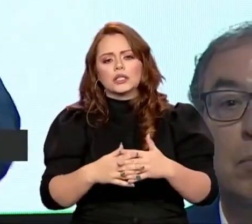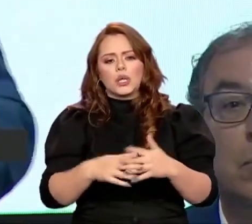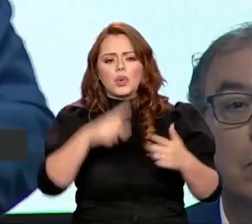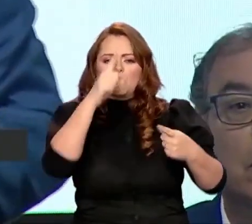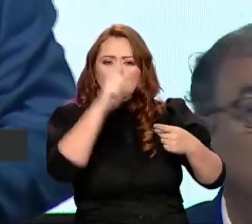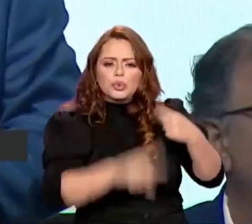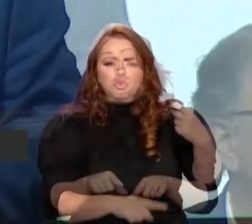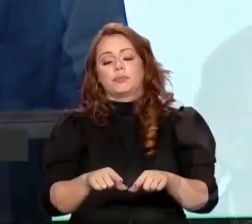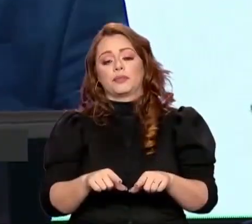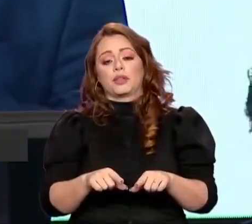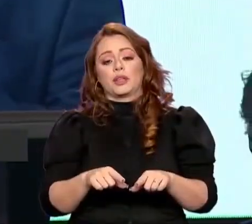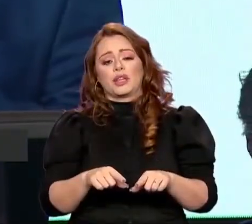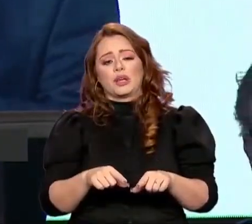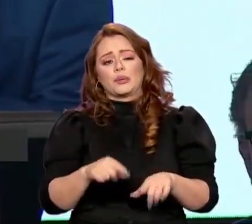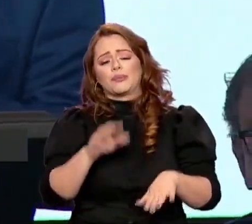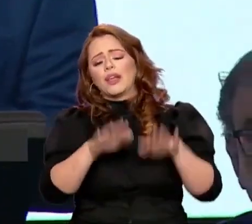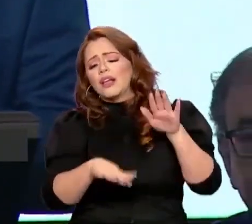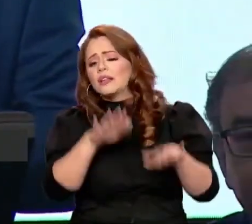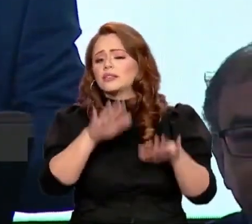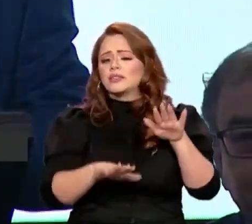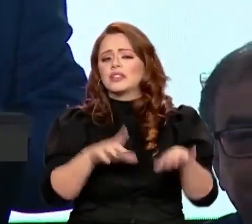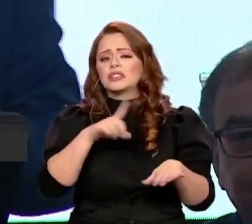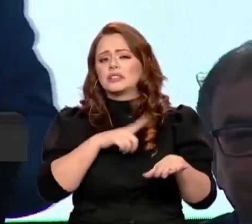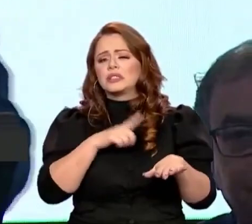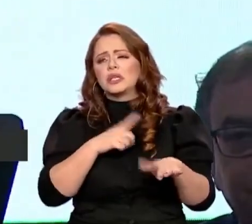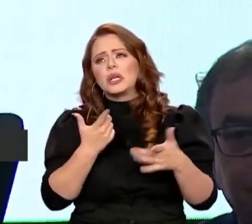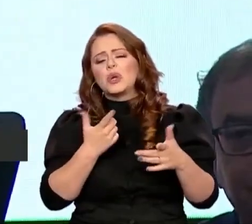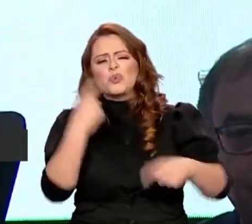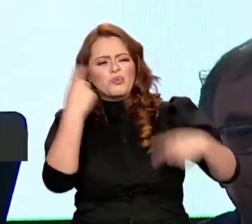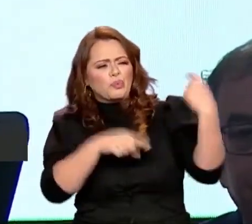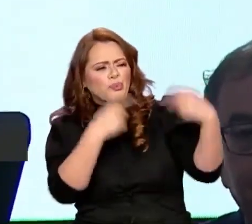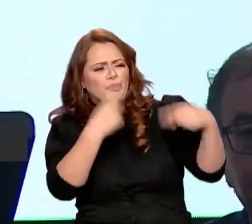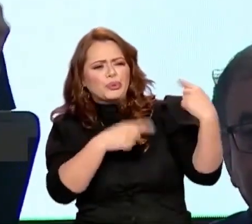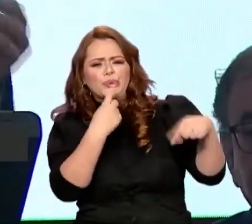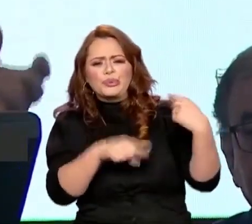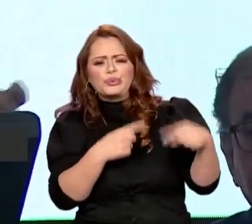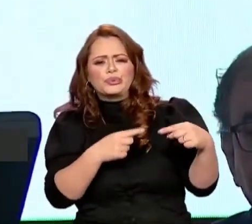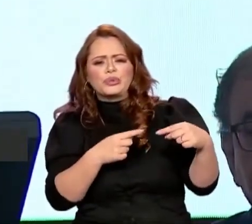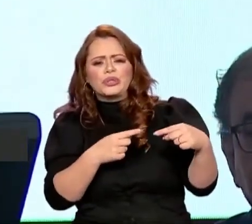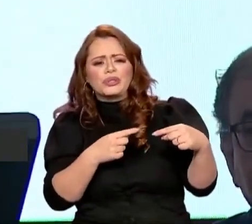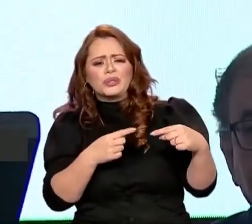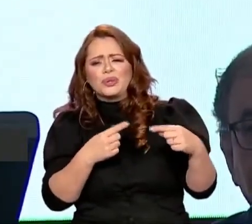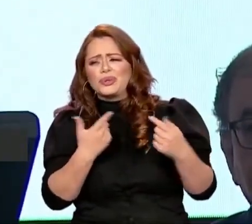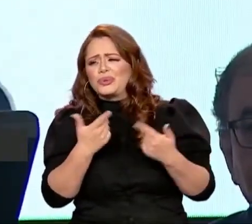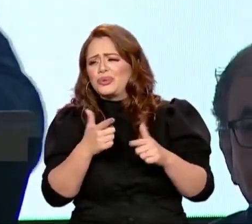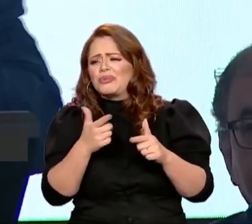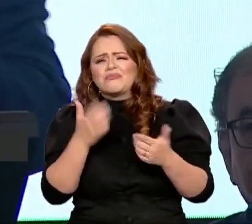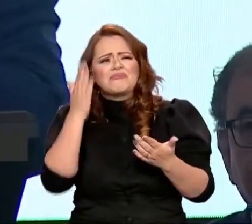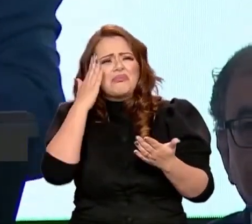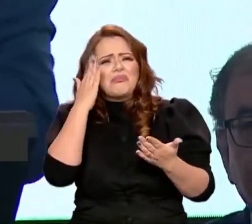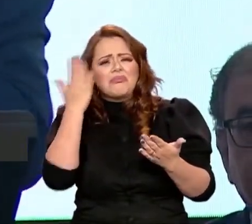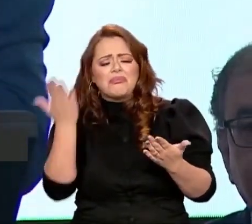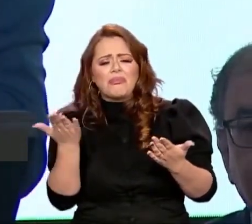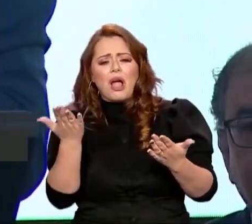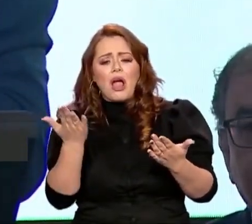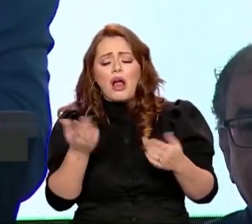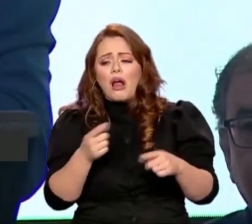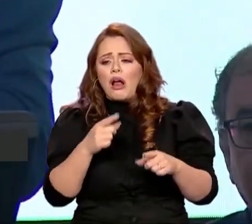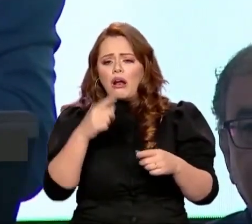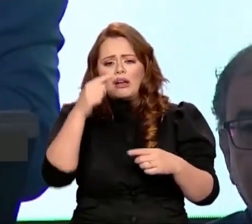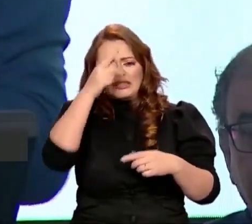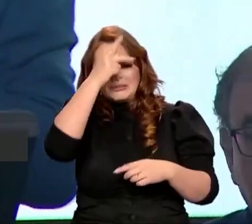as exportações. De vez em quando se inventa uma discussão que não tem pé nem cabeça, de que as pessoas